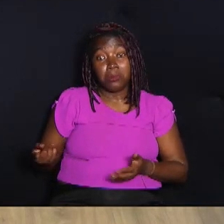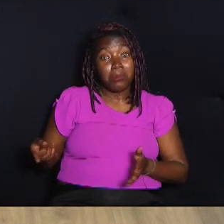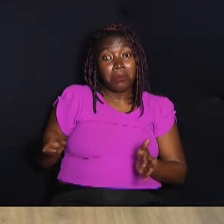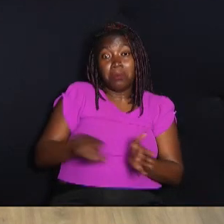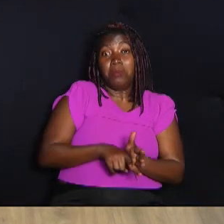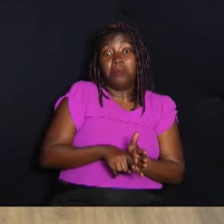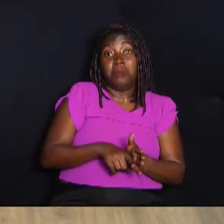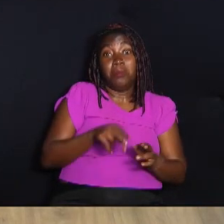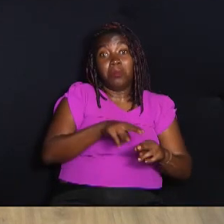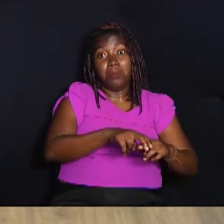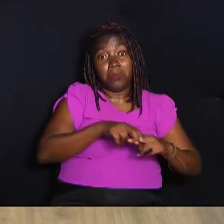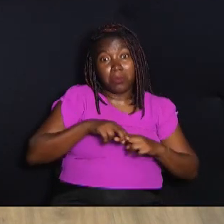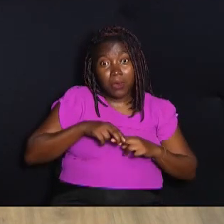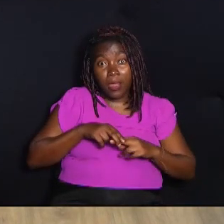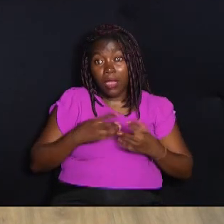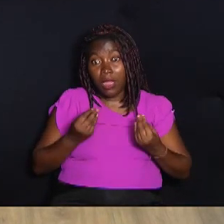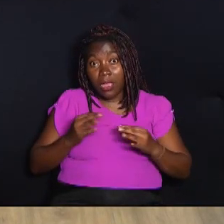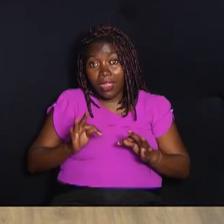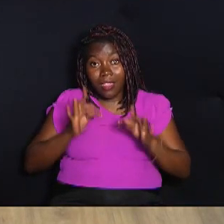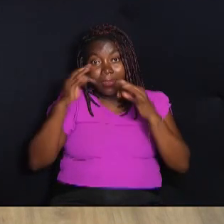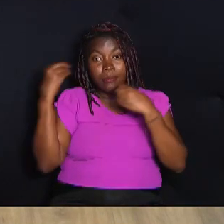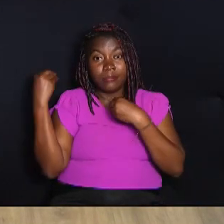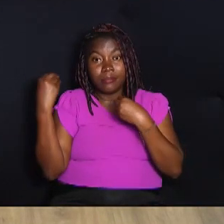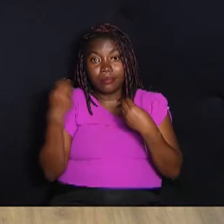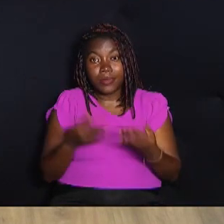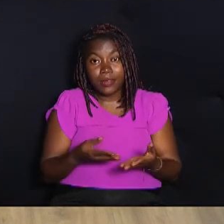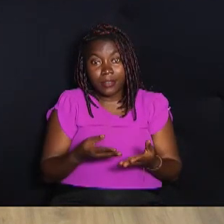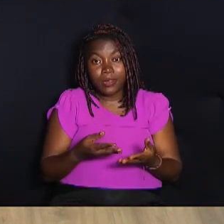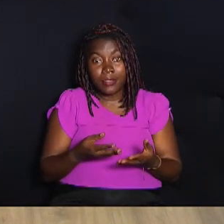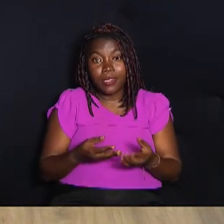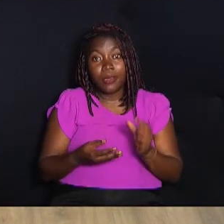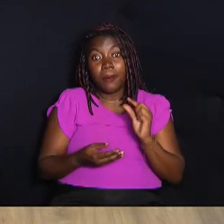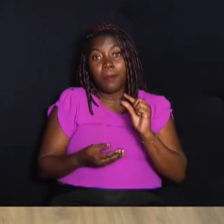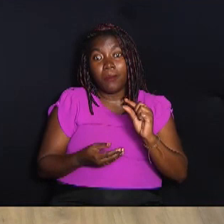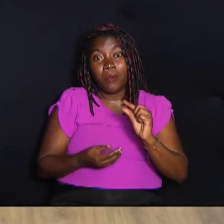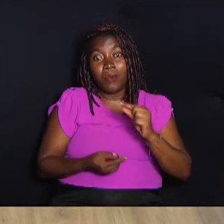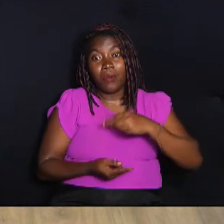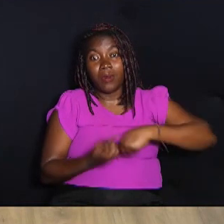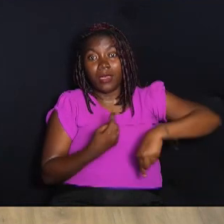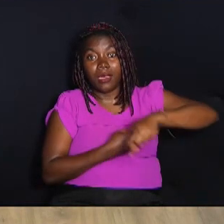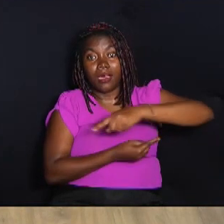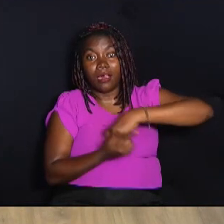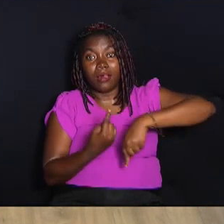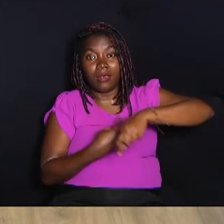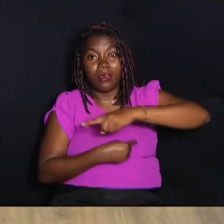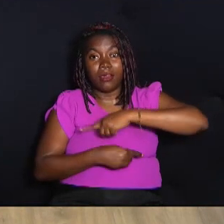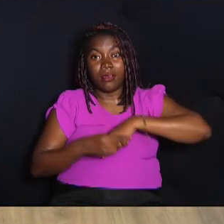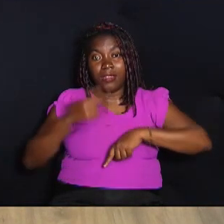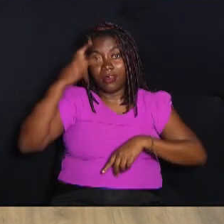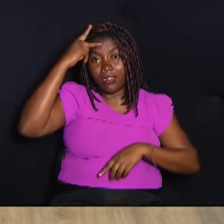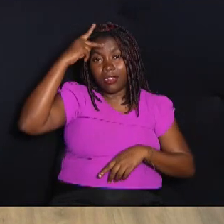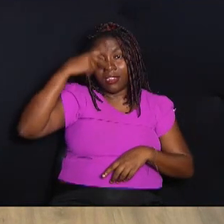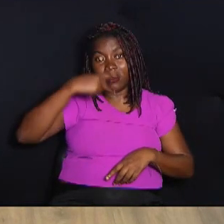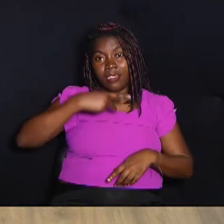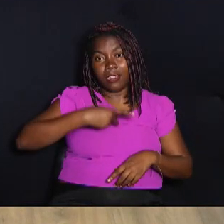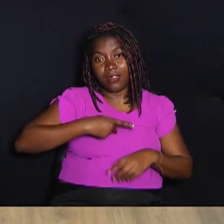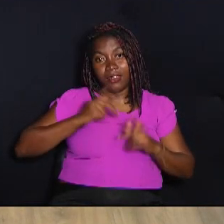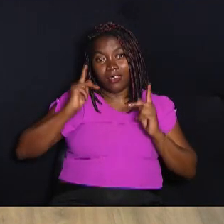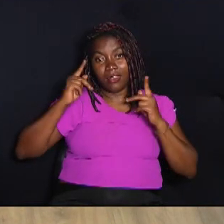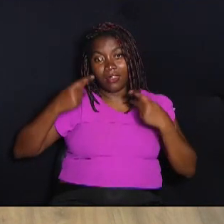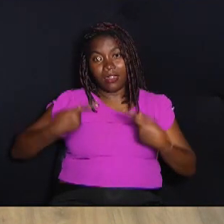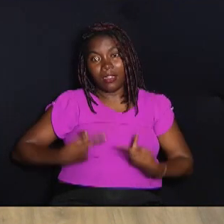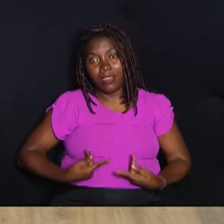muita tecnologia oferecida e pouca interação interpessoal com o ser humano. Quando a Lucimária estava falando